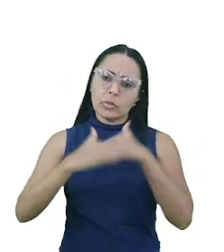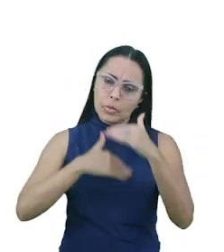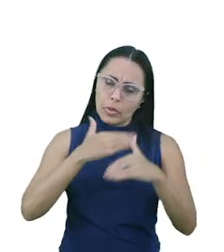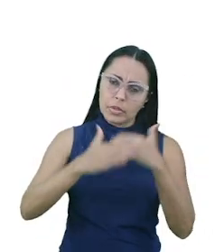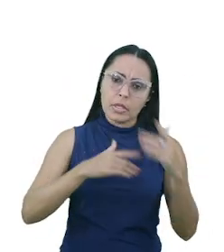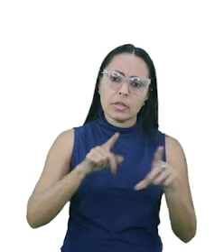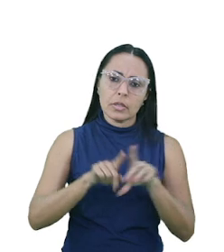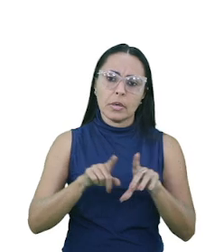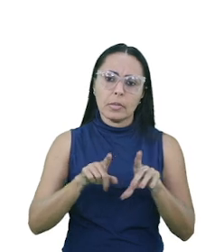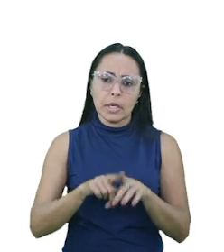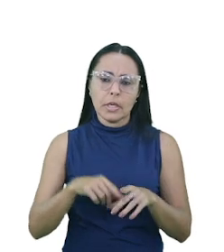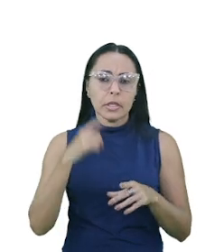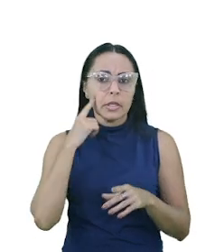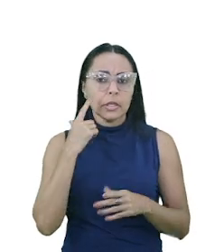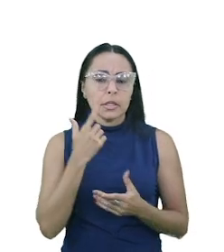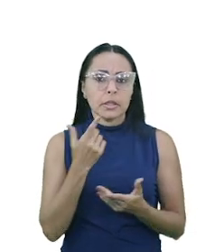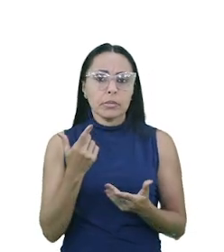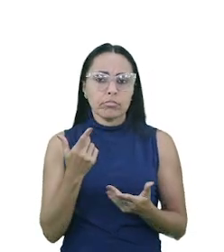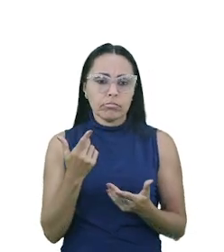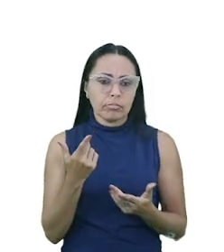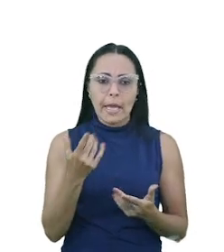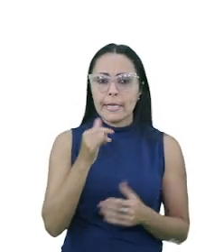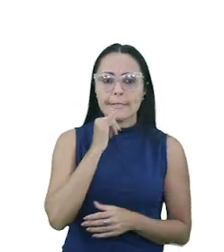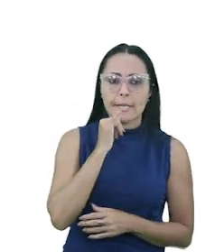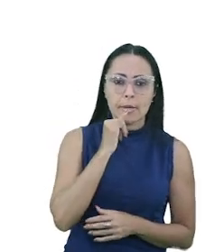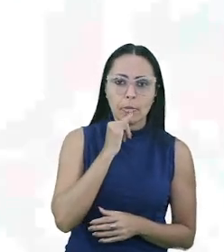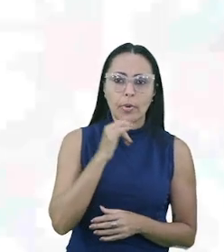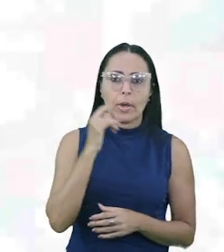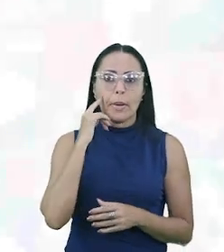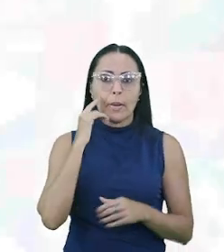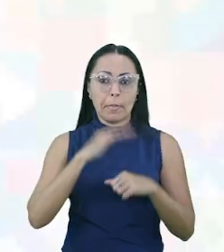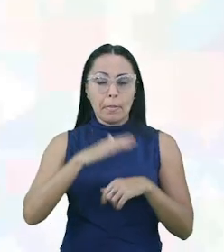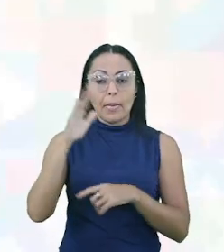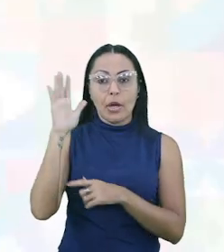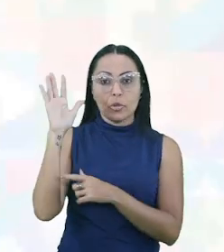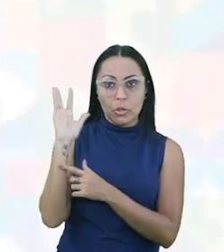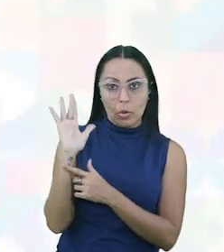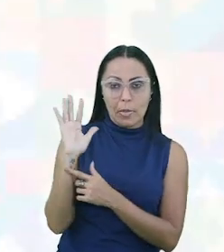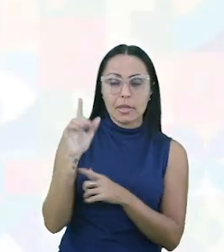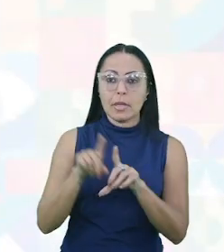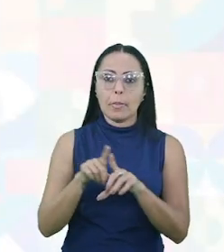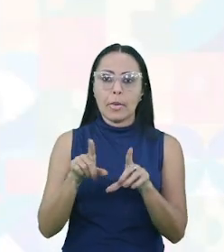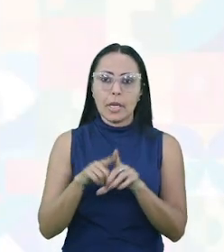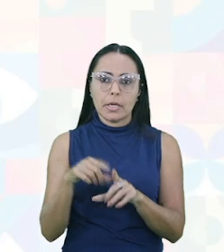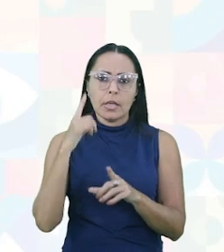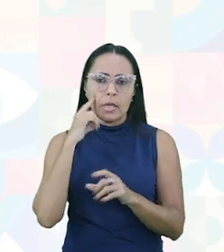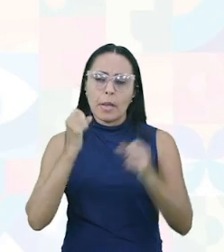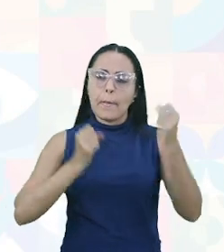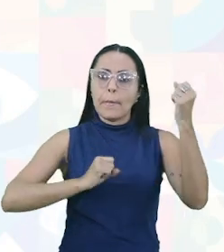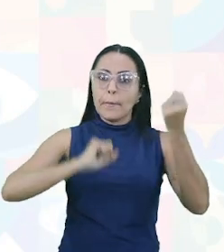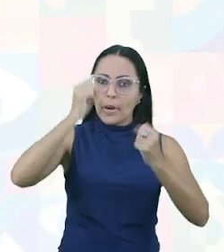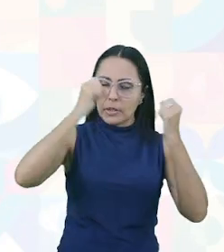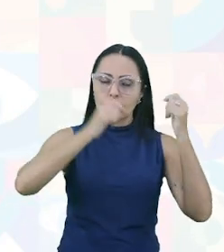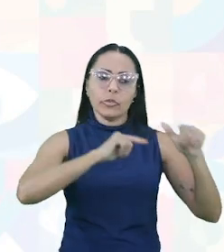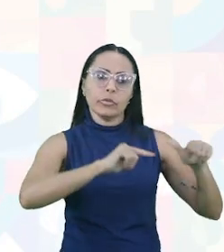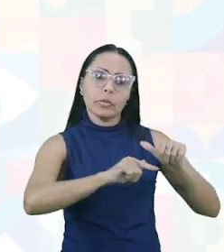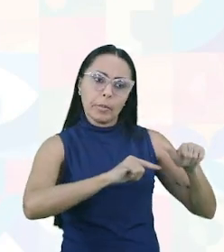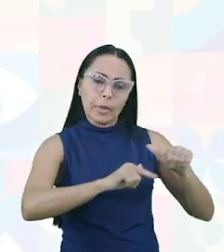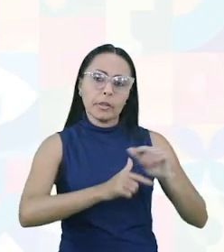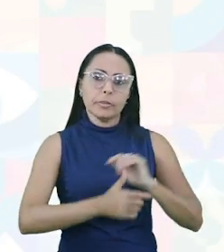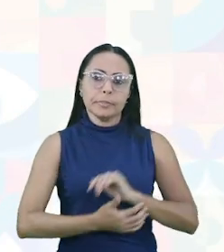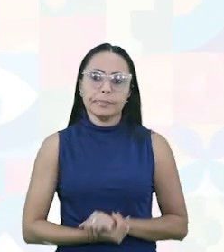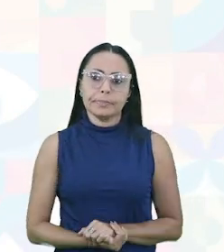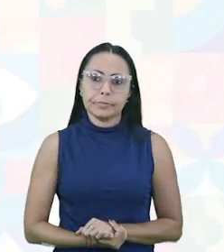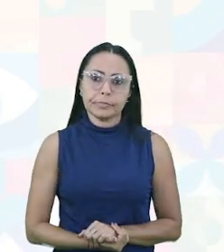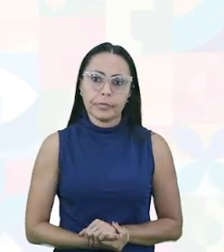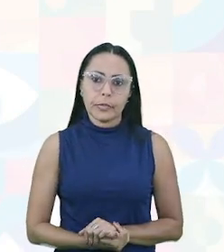é um processo que é feito mais manualmente, né? Mas também tem máquinas que fazem esse trabalho. Então, eu